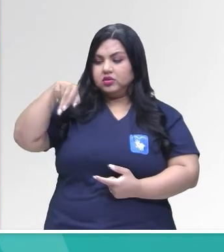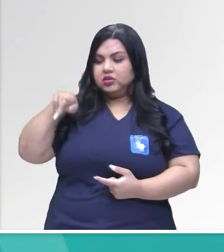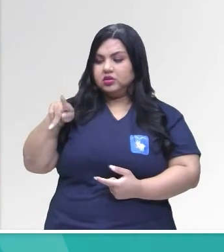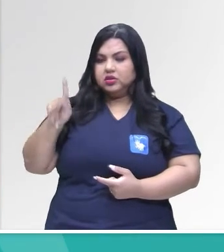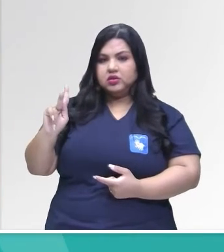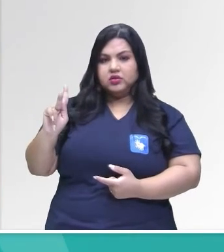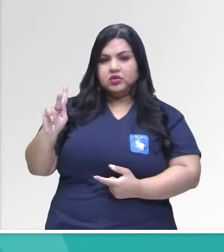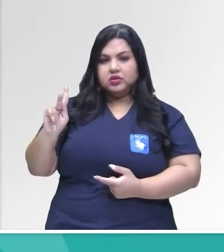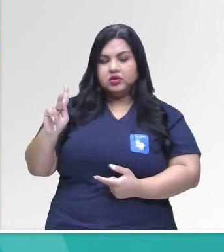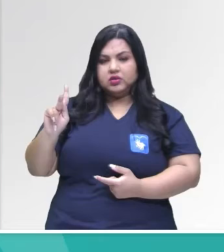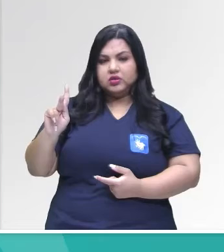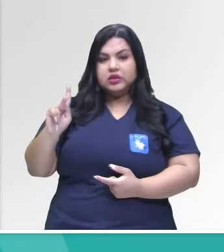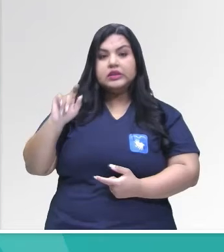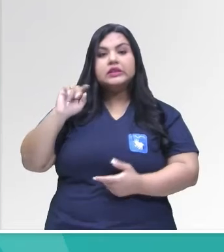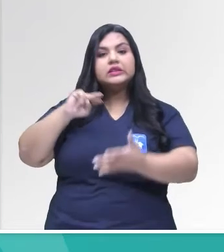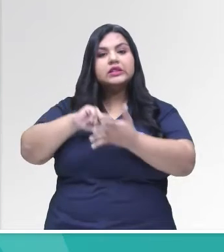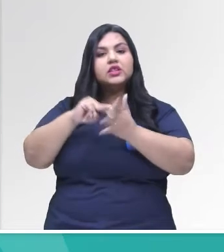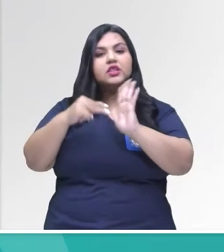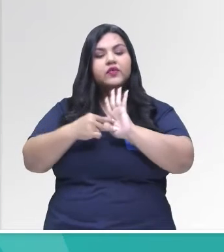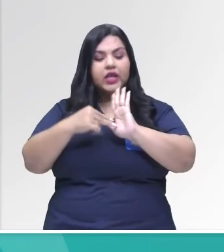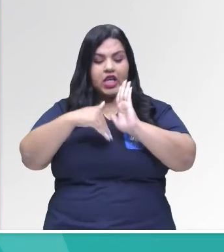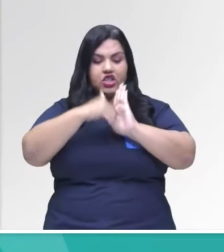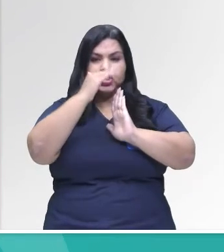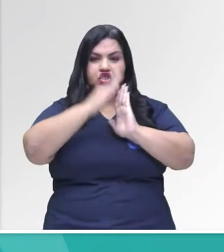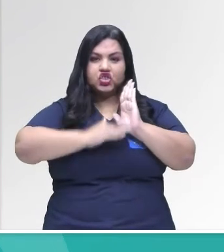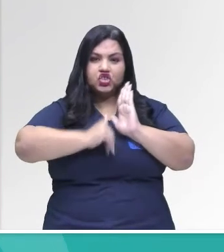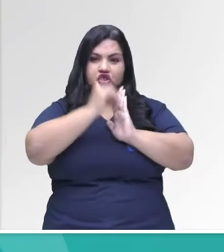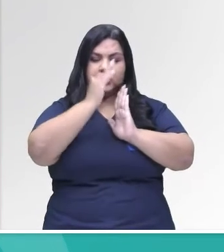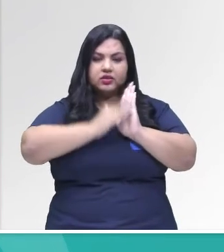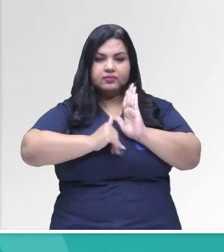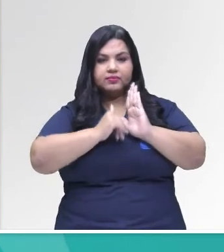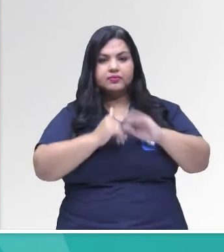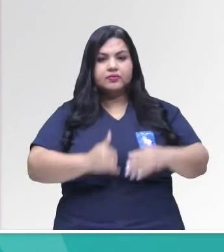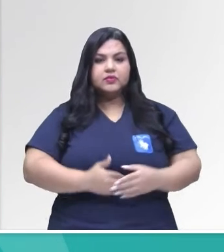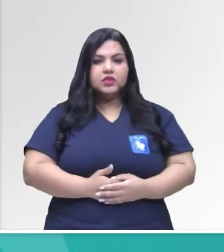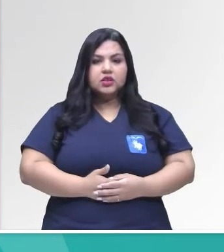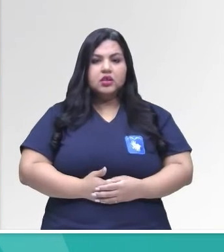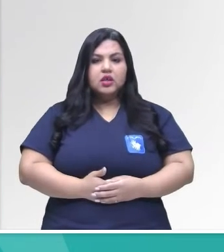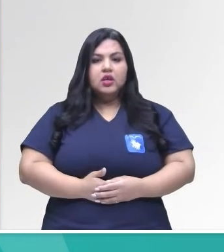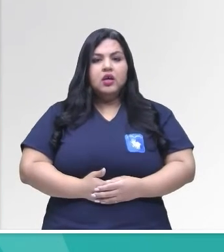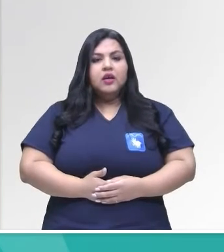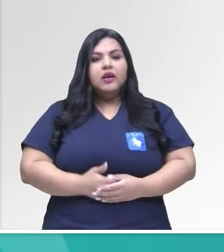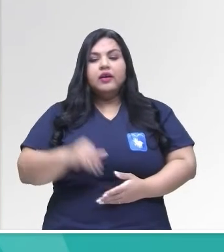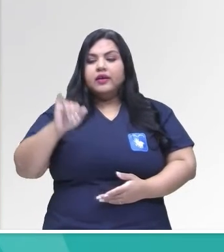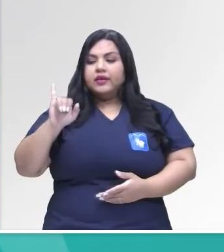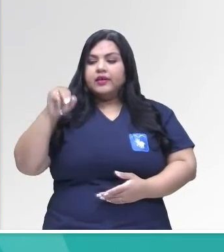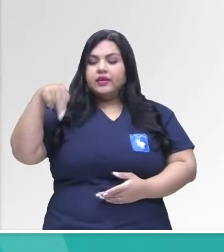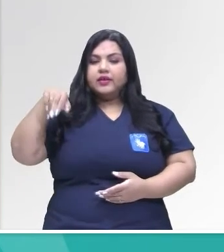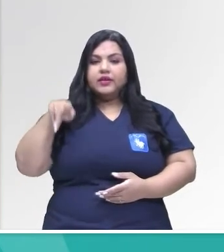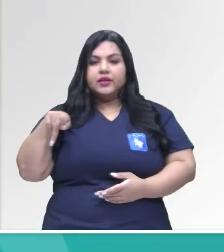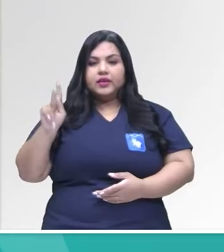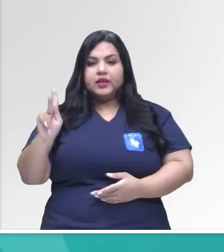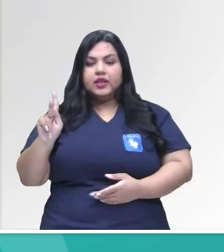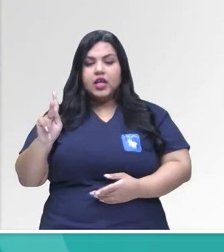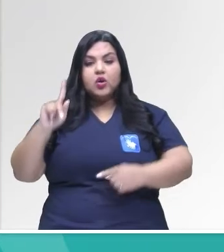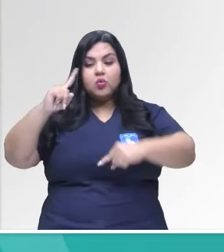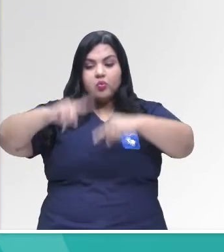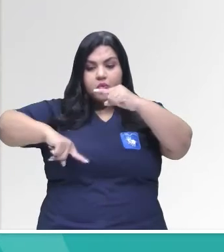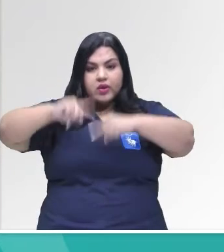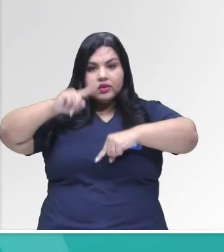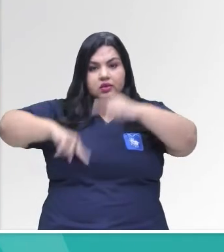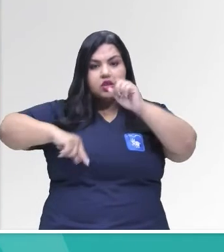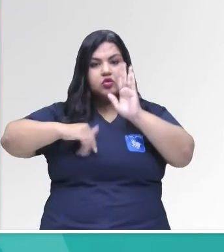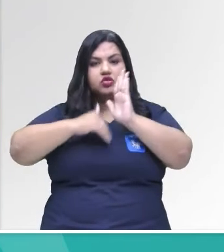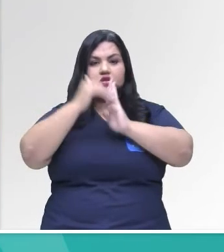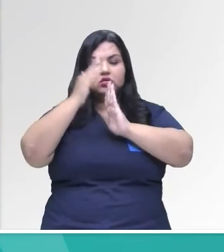a tinta. Ink, a tinta, não é uma pessoa. Vejam que ink, ele funciona como objeto.